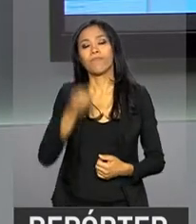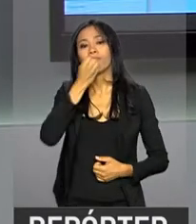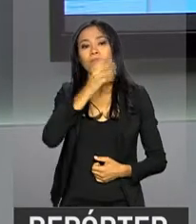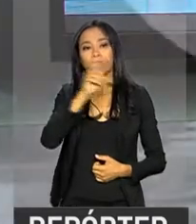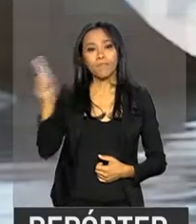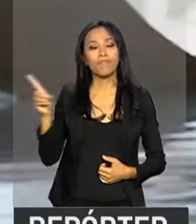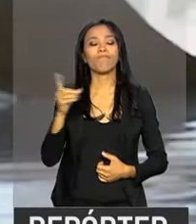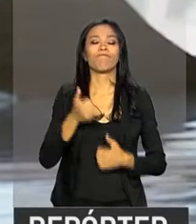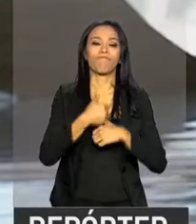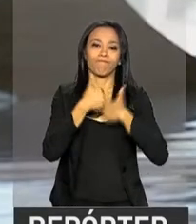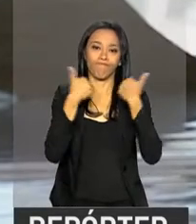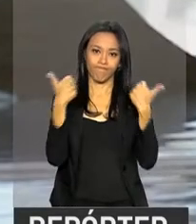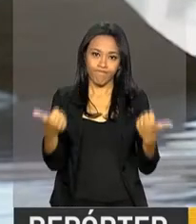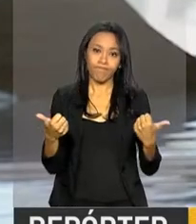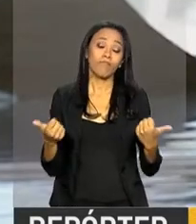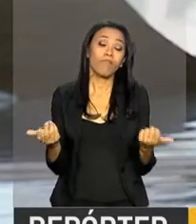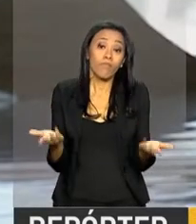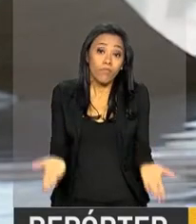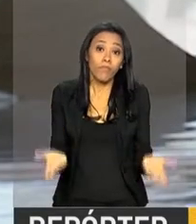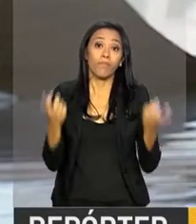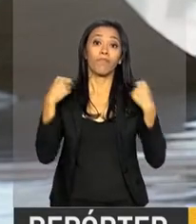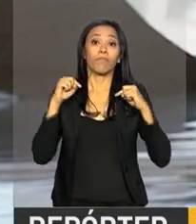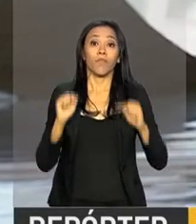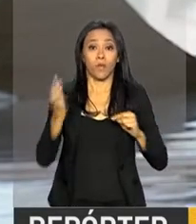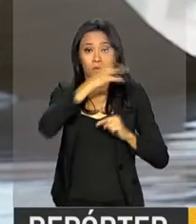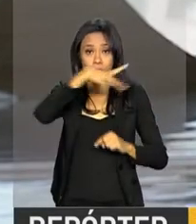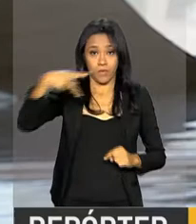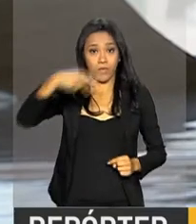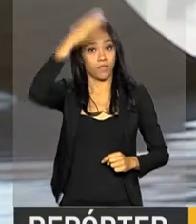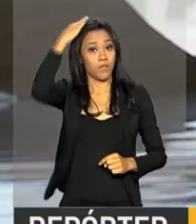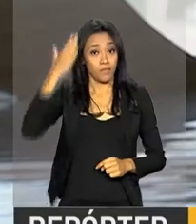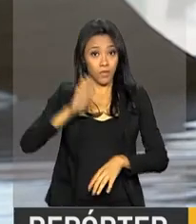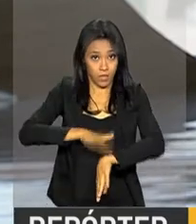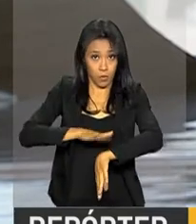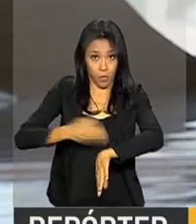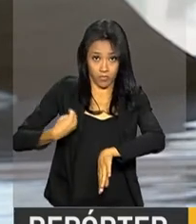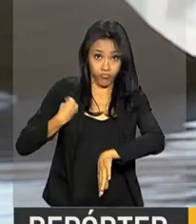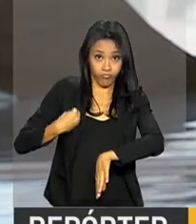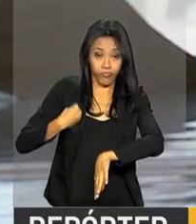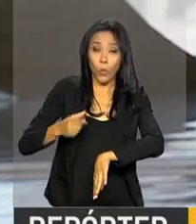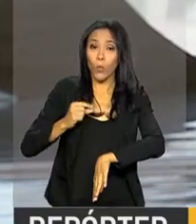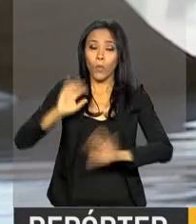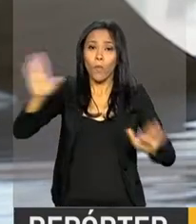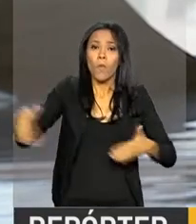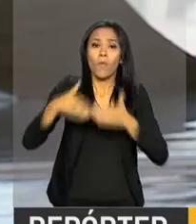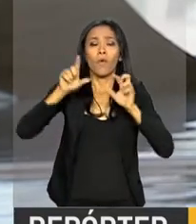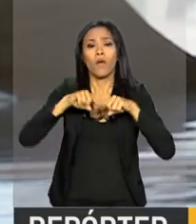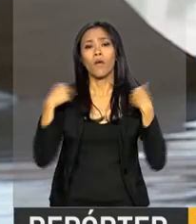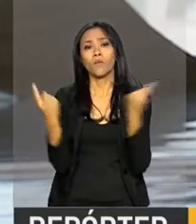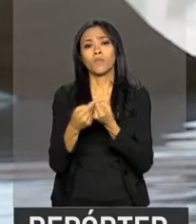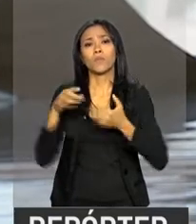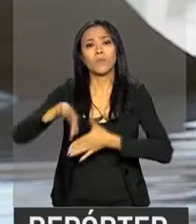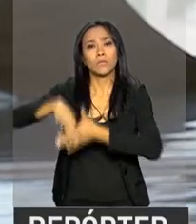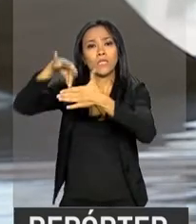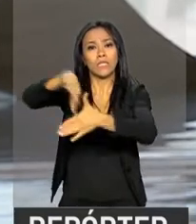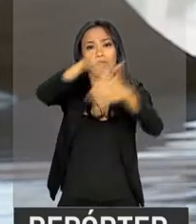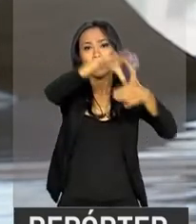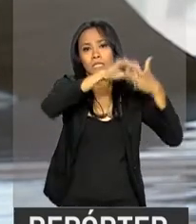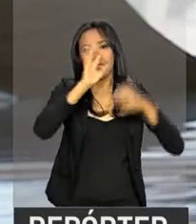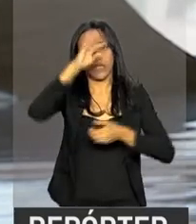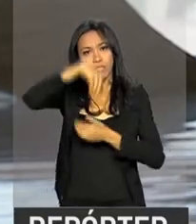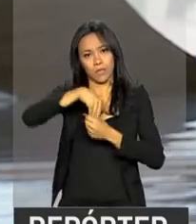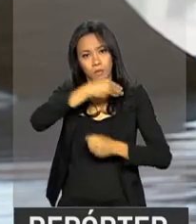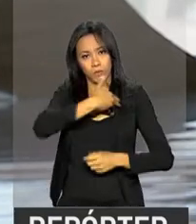dia a todos olha carlo o presidente michel temer está reunido neste momento com os líderes do governo na câmara aguinaldo ribeiro